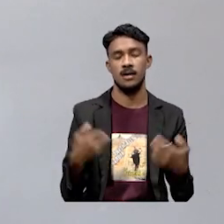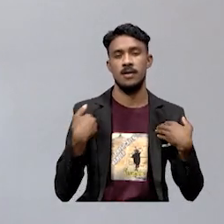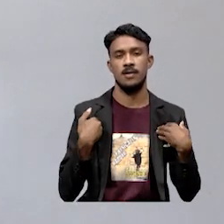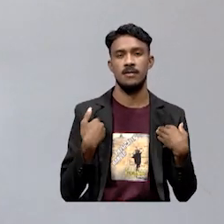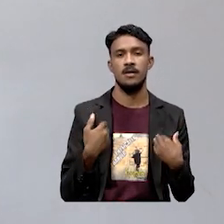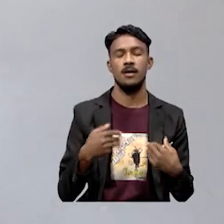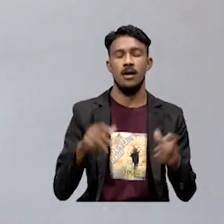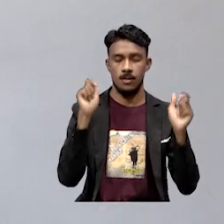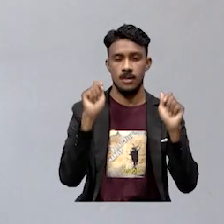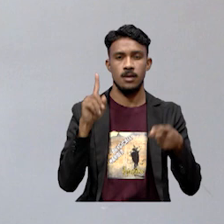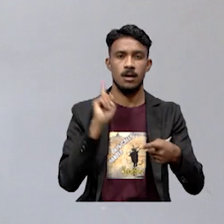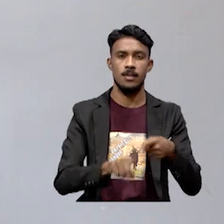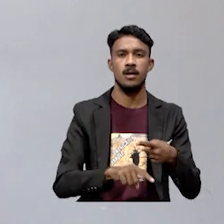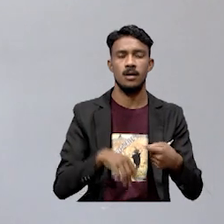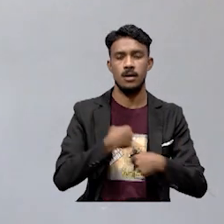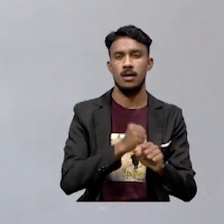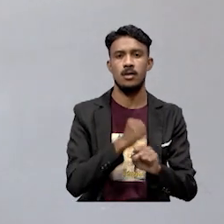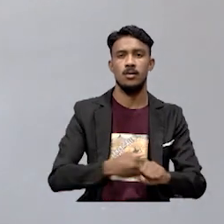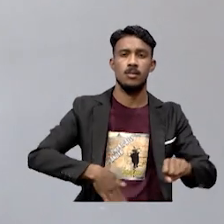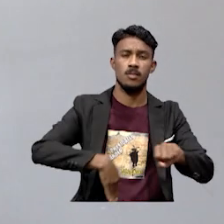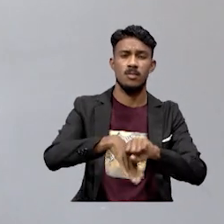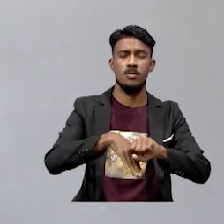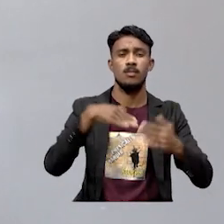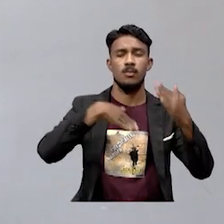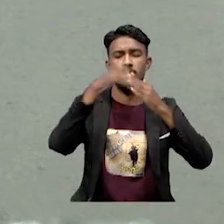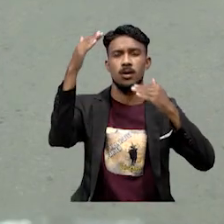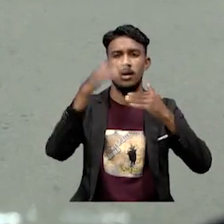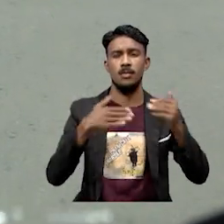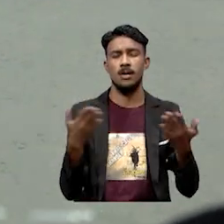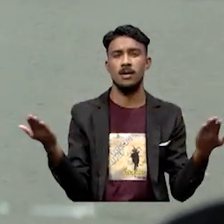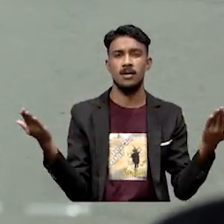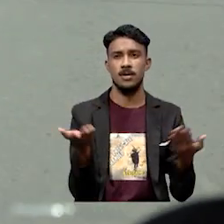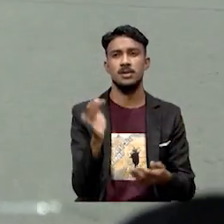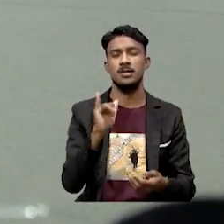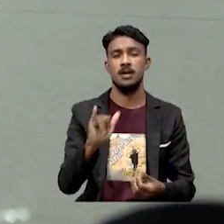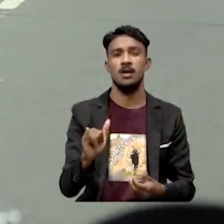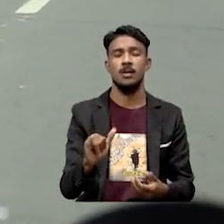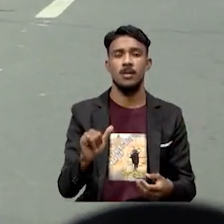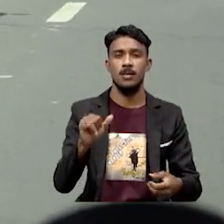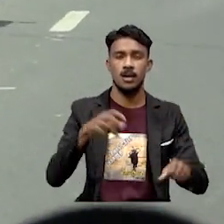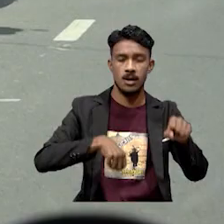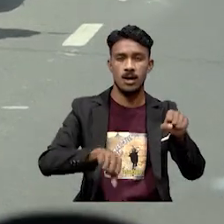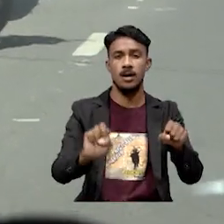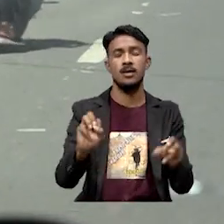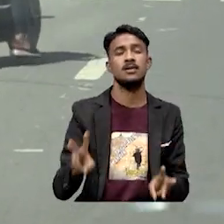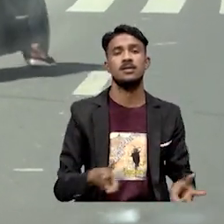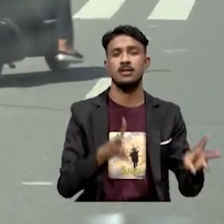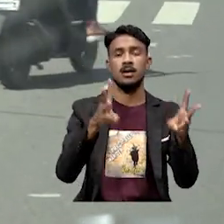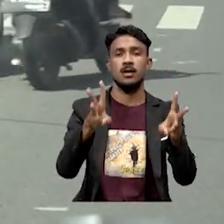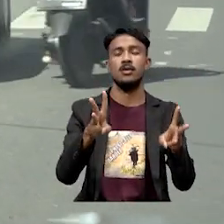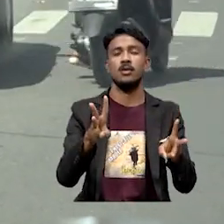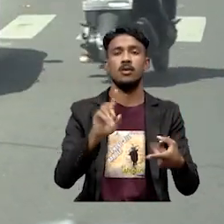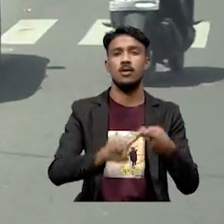ne ne para la bel perturba problema ne be karet sira be estrada maluk sira ne be